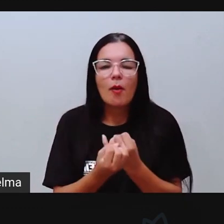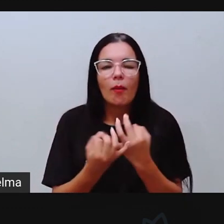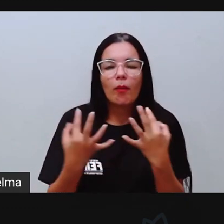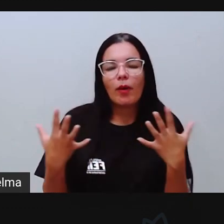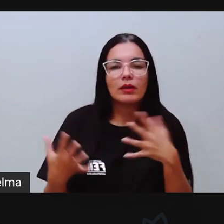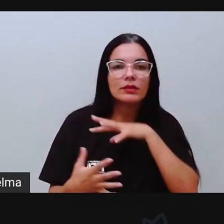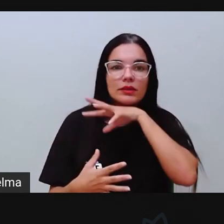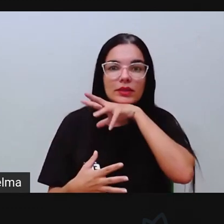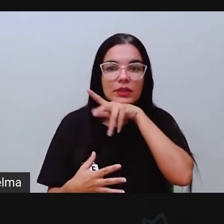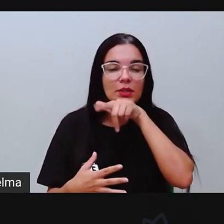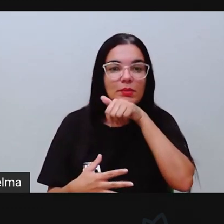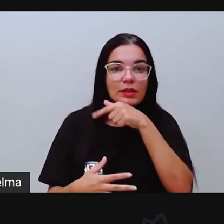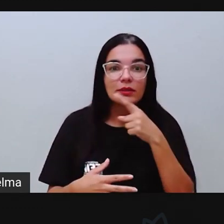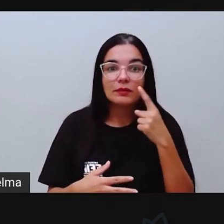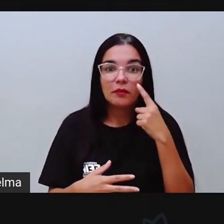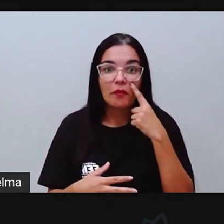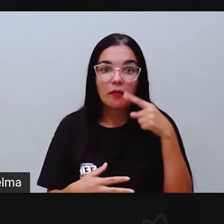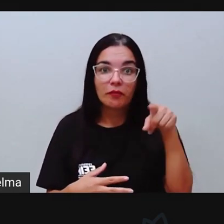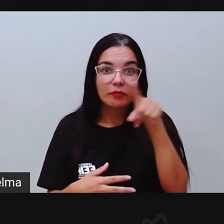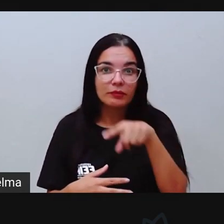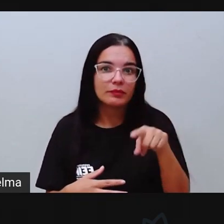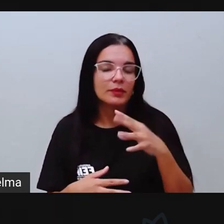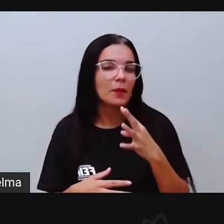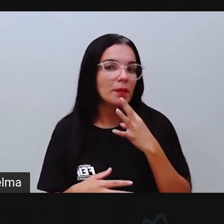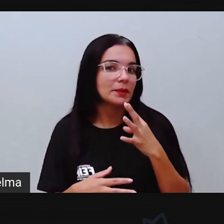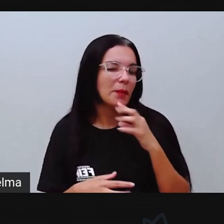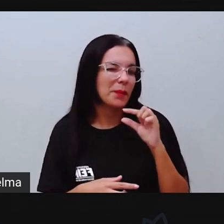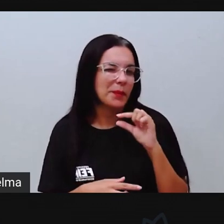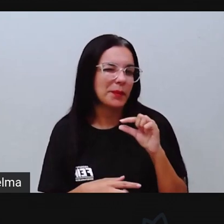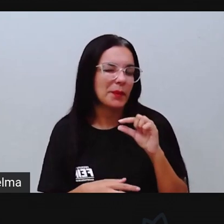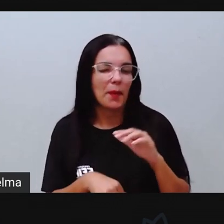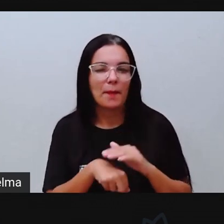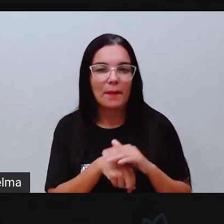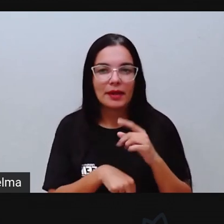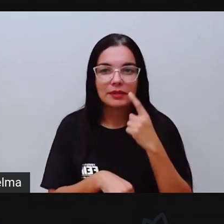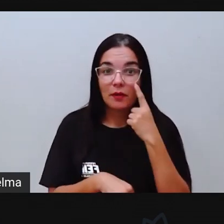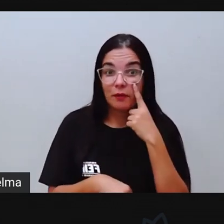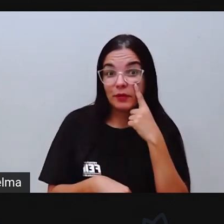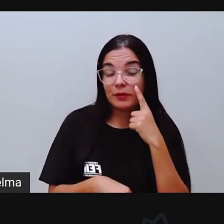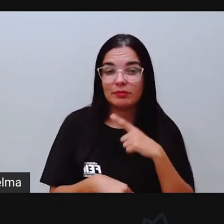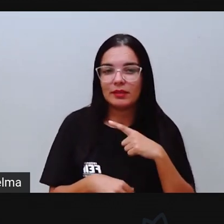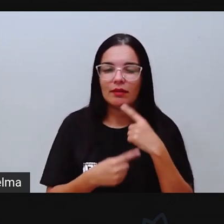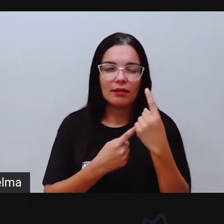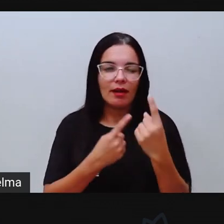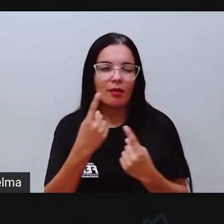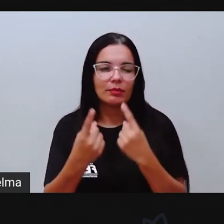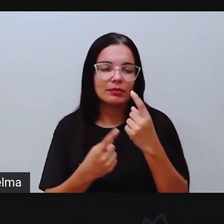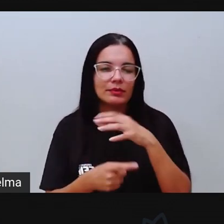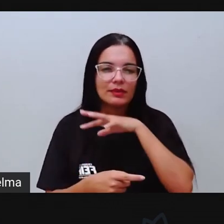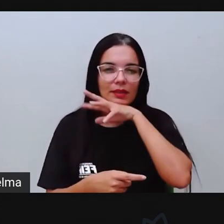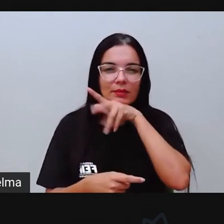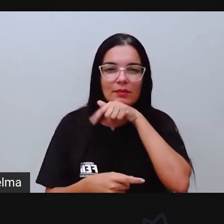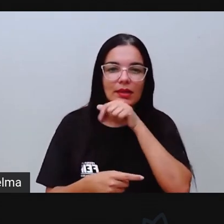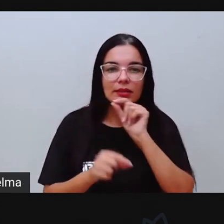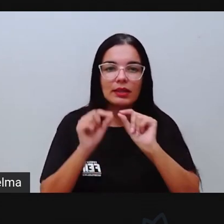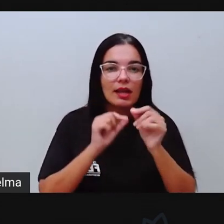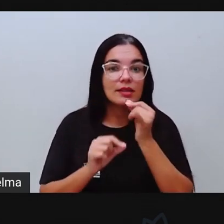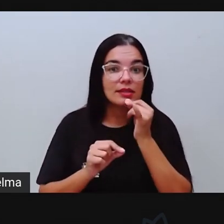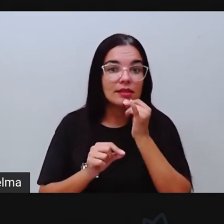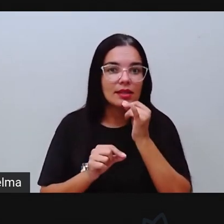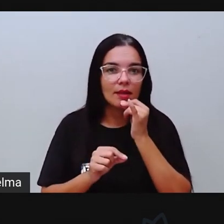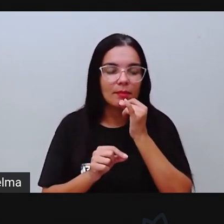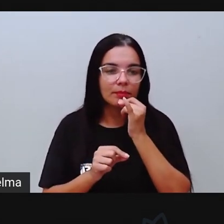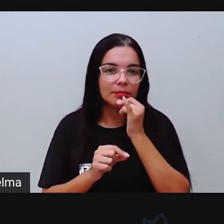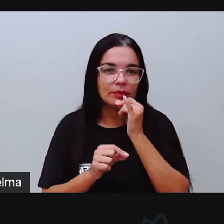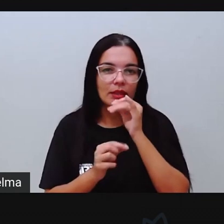discutidos, né? Que vocês puderam conhecer aí um pouquinho mais a partir do vídeo. Nós tivemos aí o tubarão